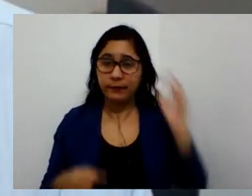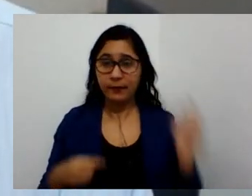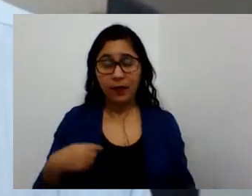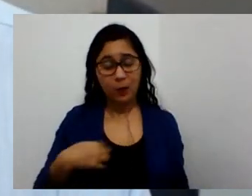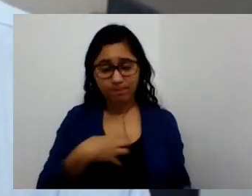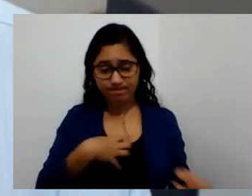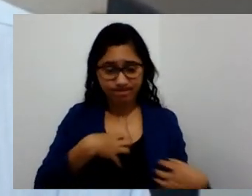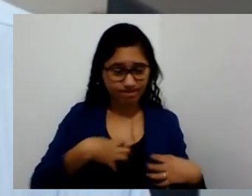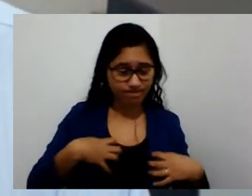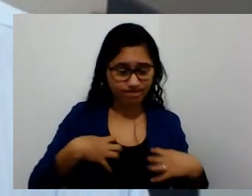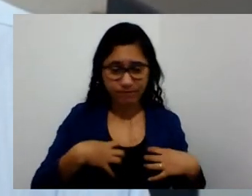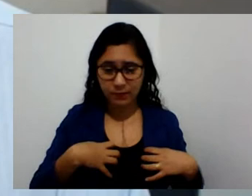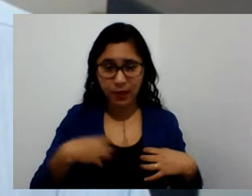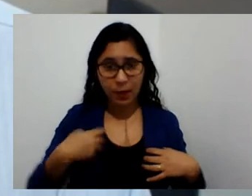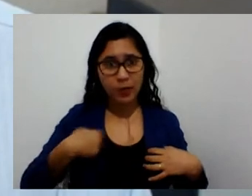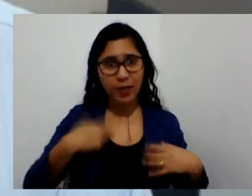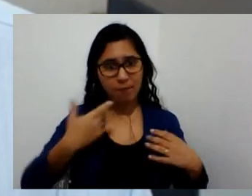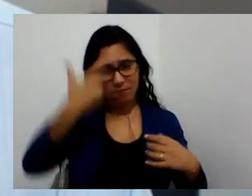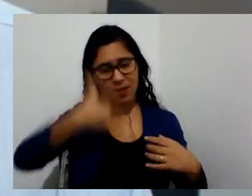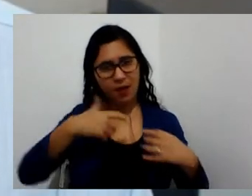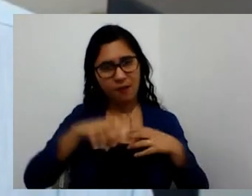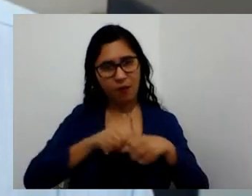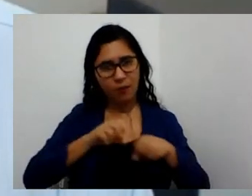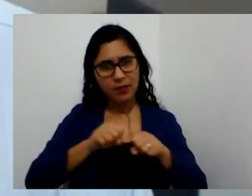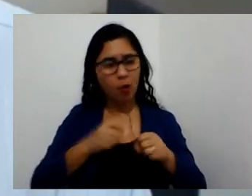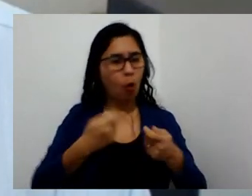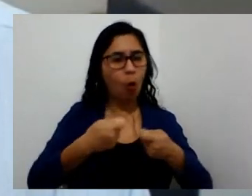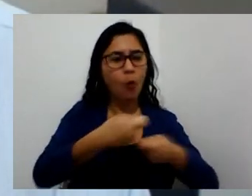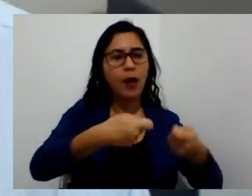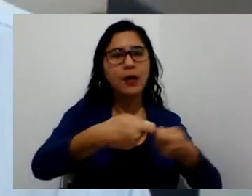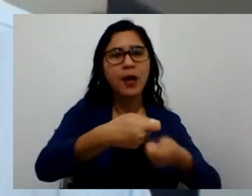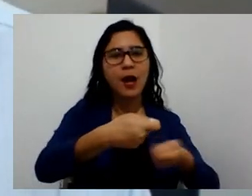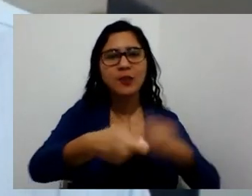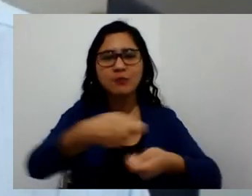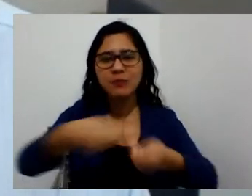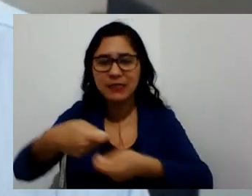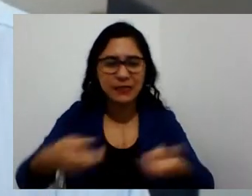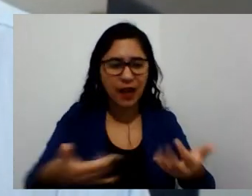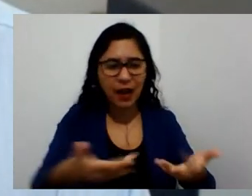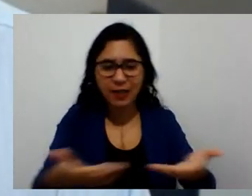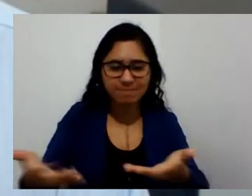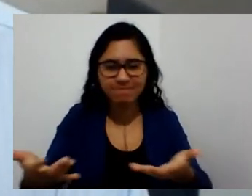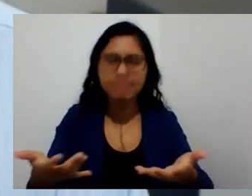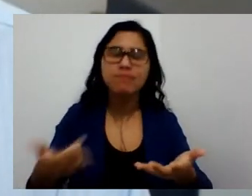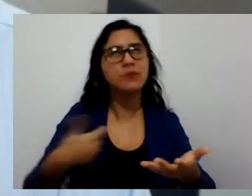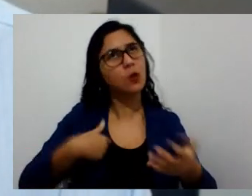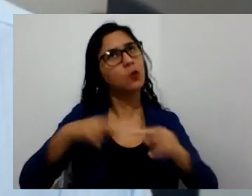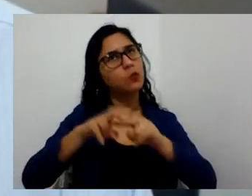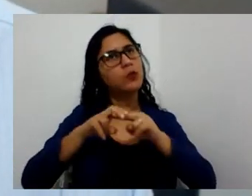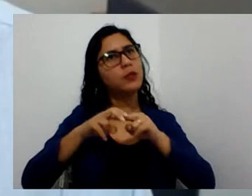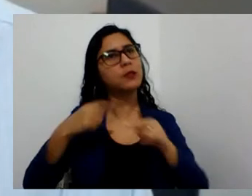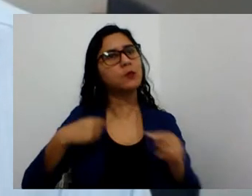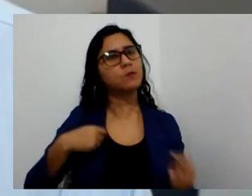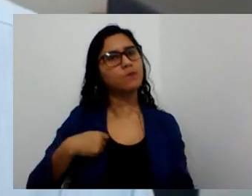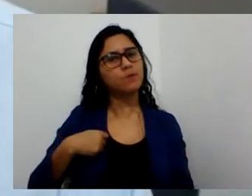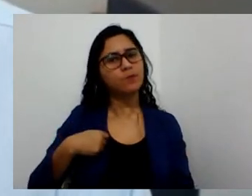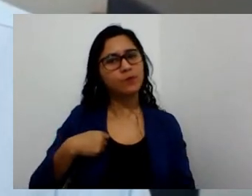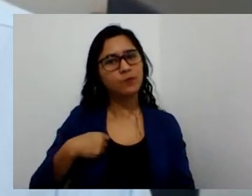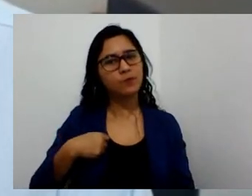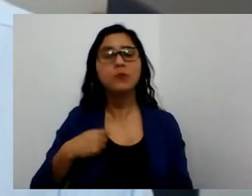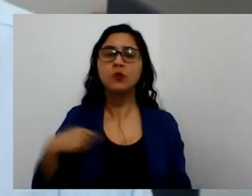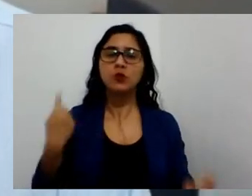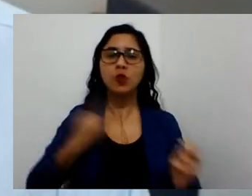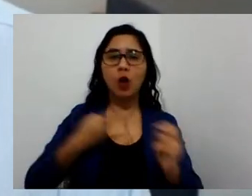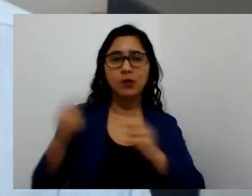incapaz, né, pela minha formação, de administrar esse tipo de trabalho. Então, com base nisso, nós